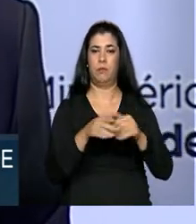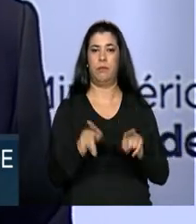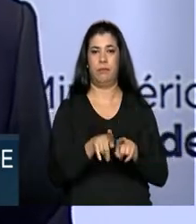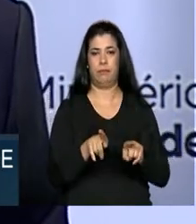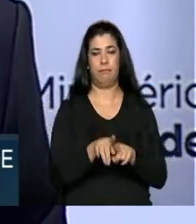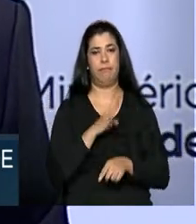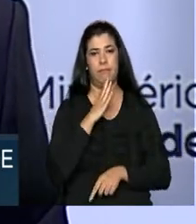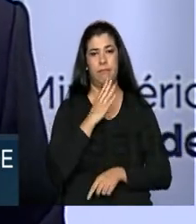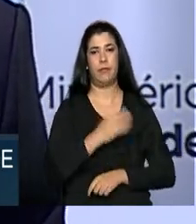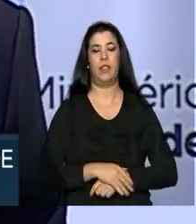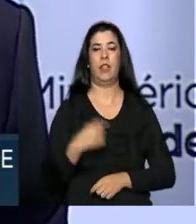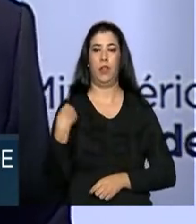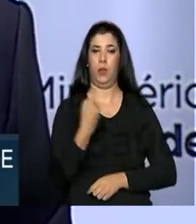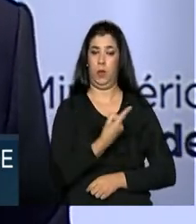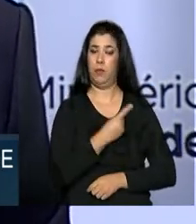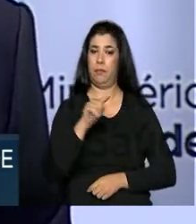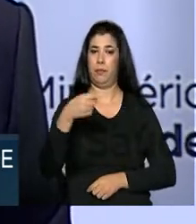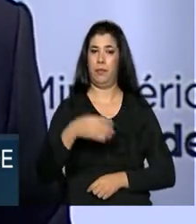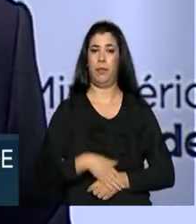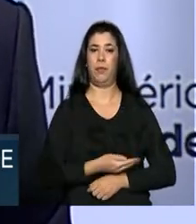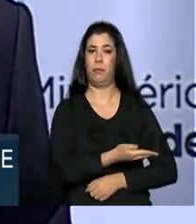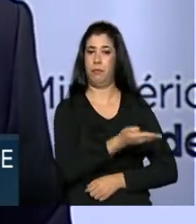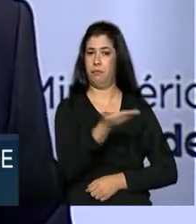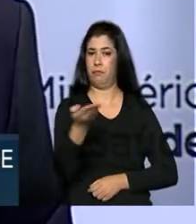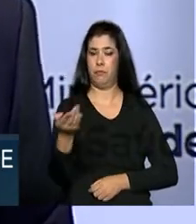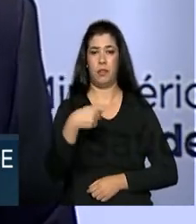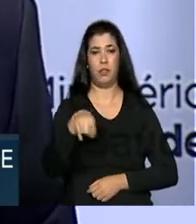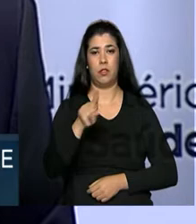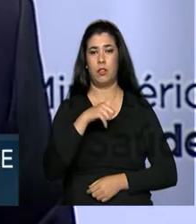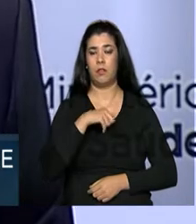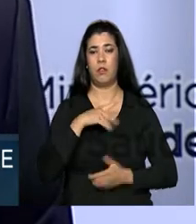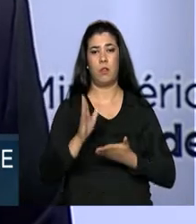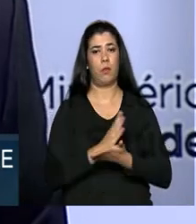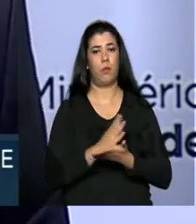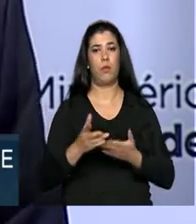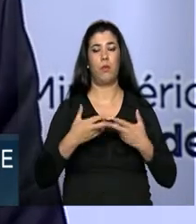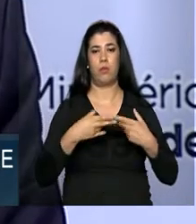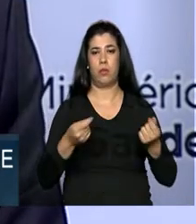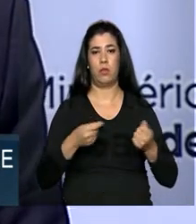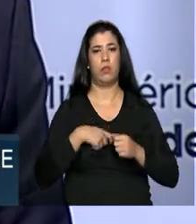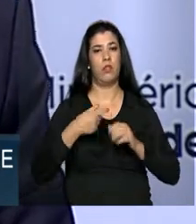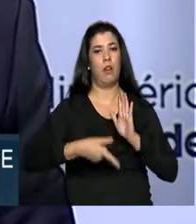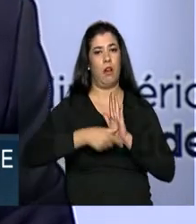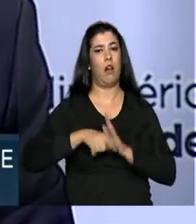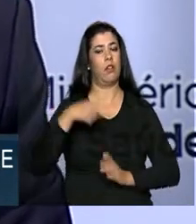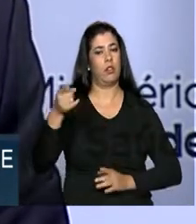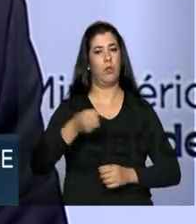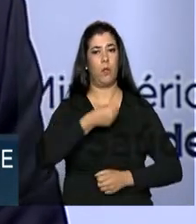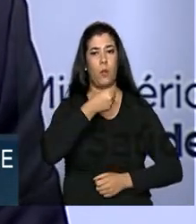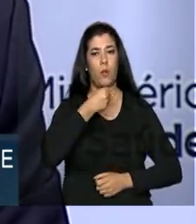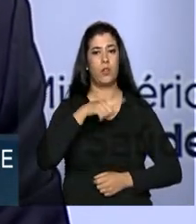vamos nos colocar à disposição, para, se tiverem algumas questões, antes da gente gravar, tirar alguma dúvida.